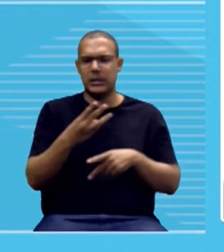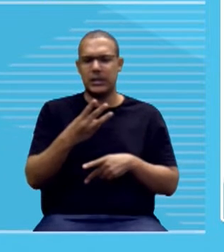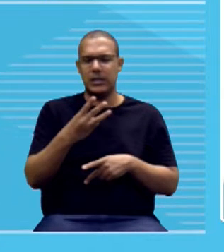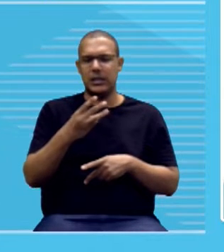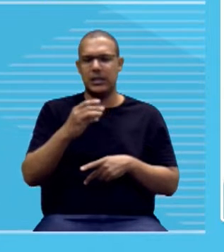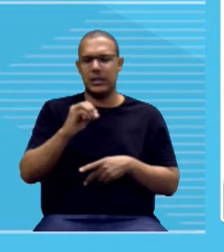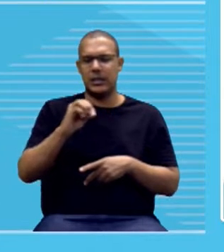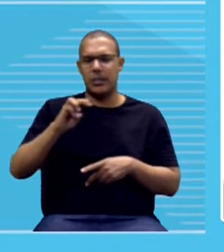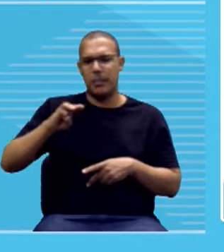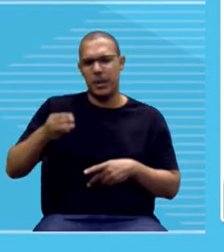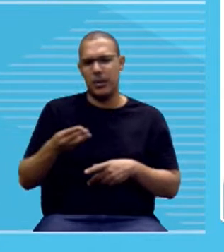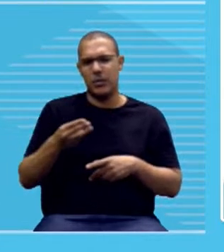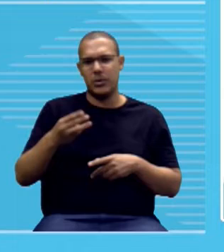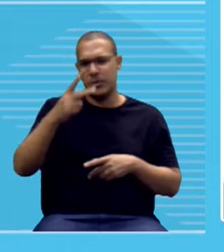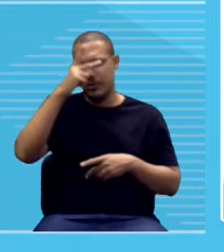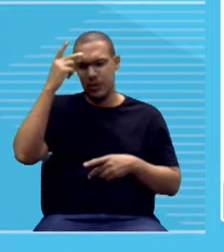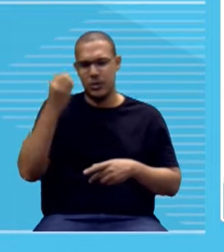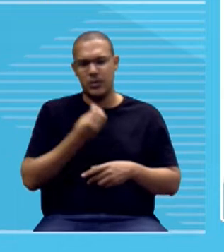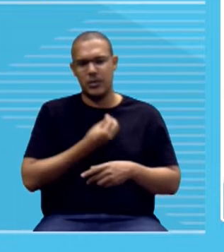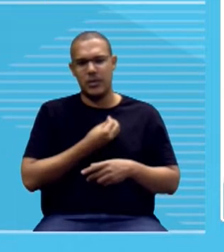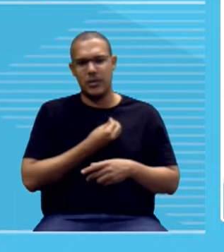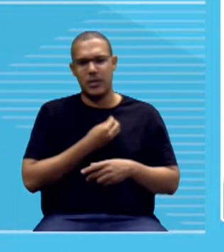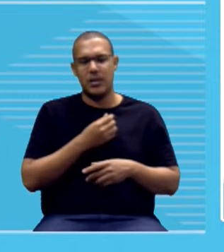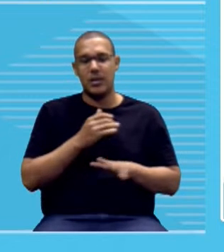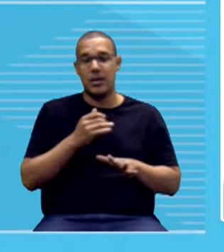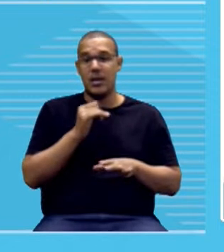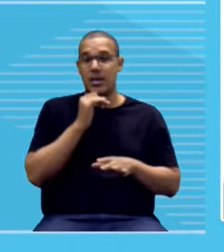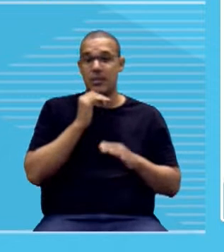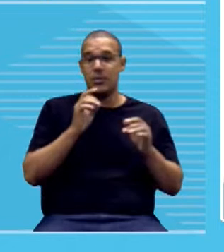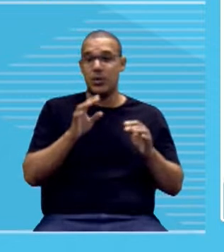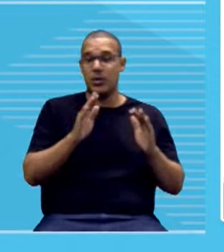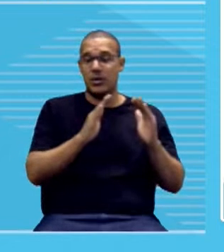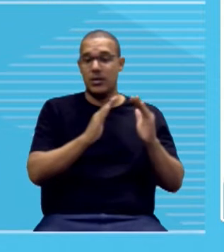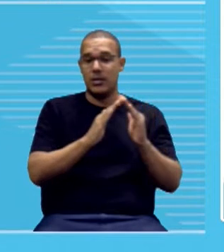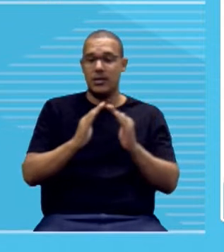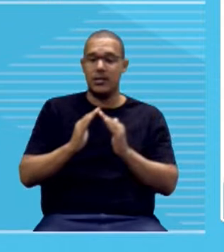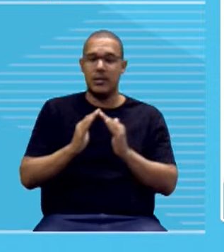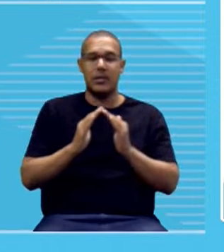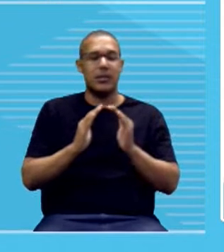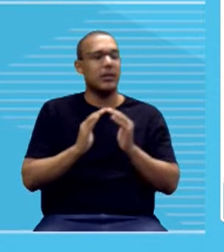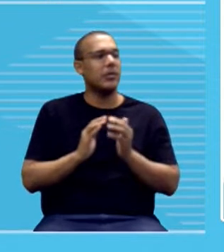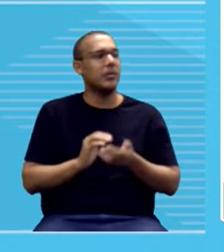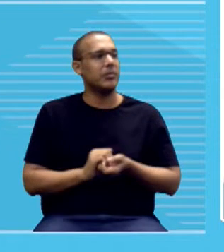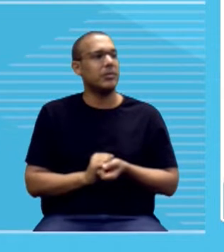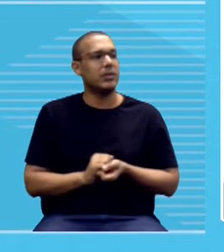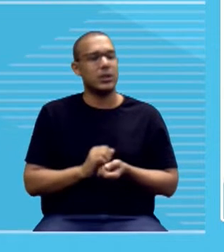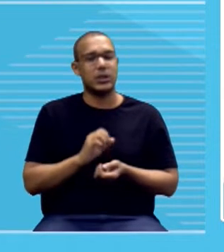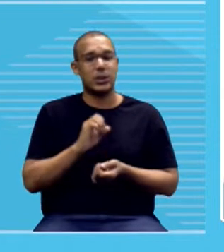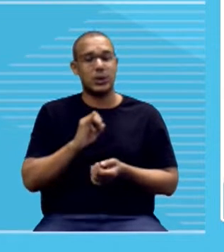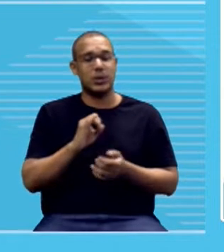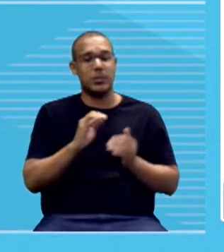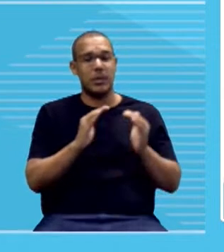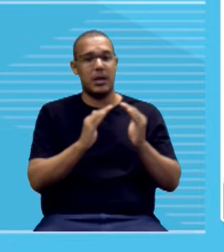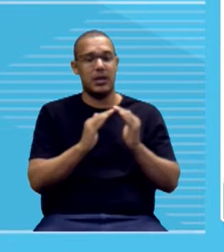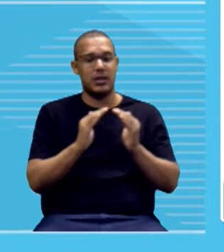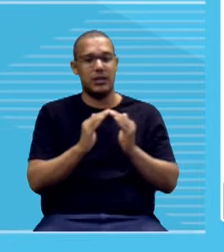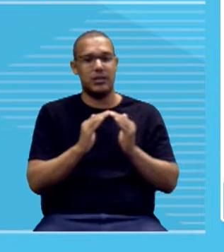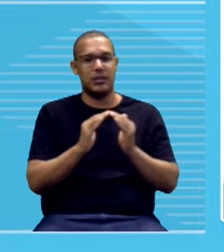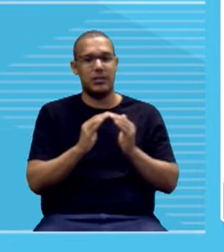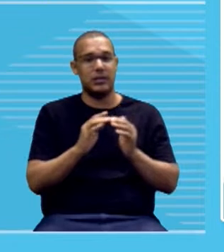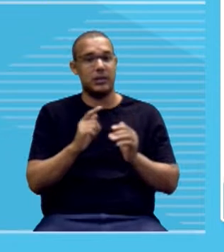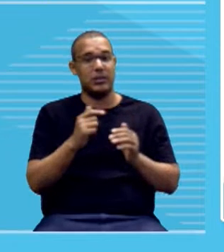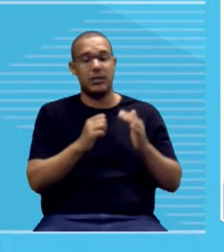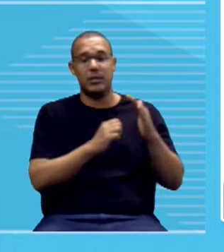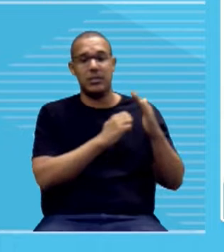habitantes. Se considerarmos apenas consumo residencial, então, se eu usar energia eólica apenas para residências, sem empresas,